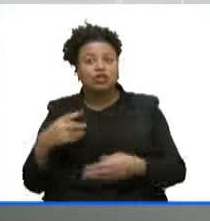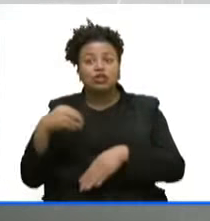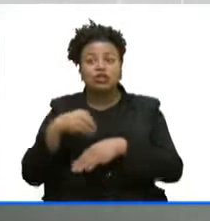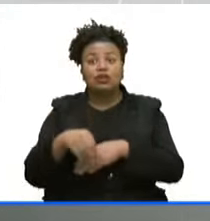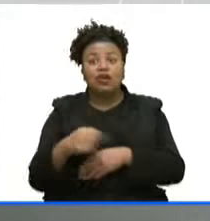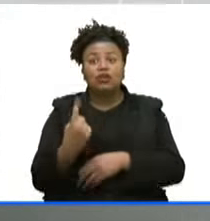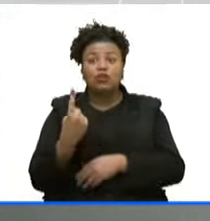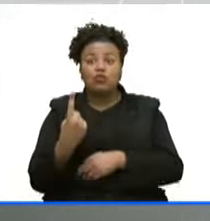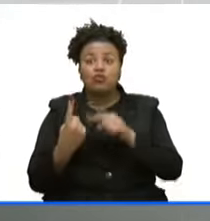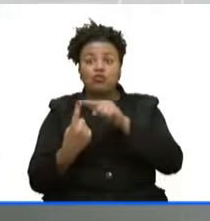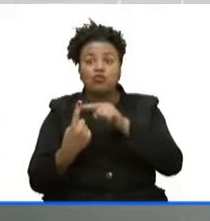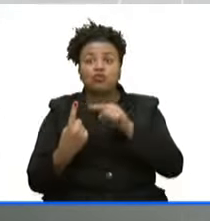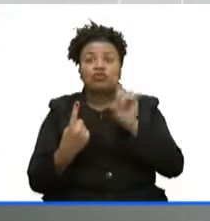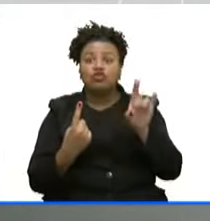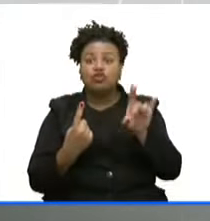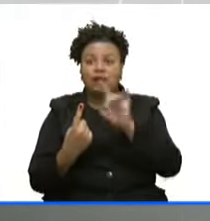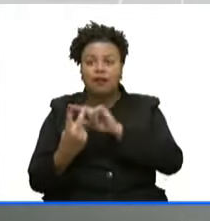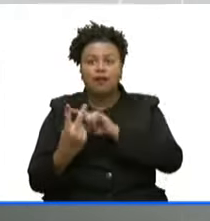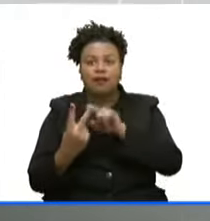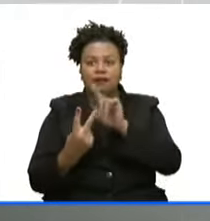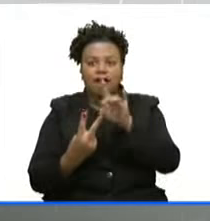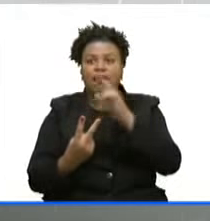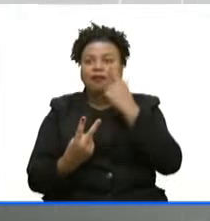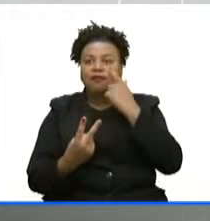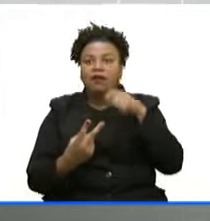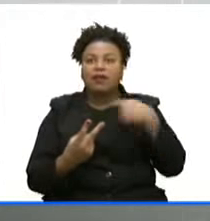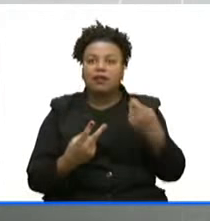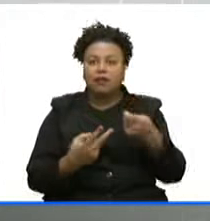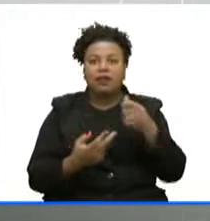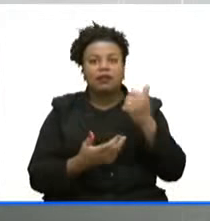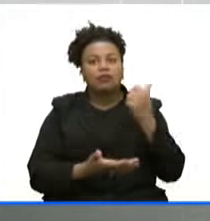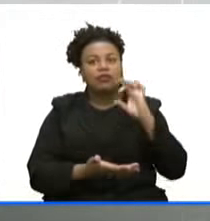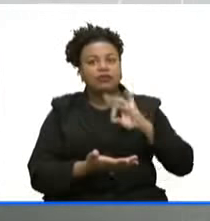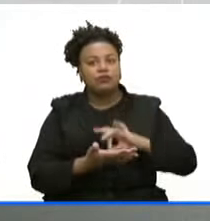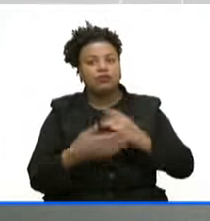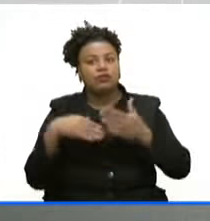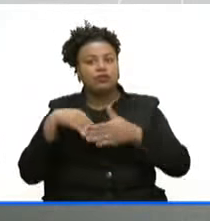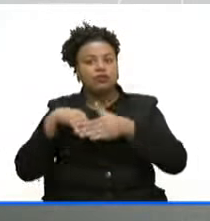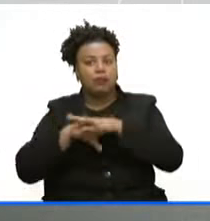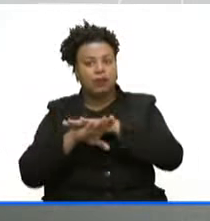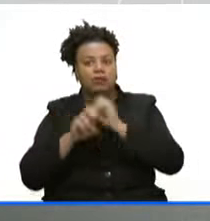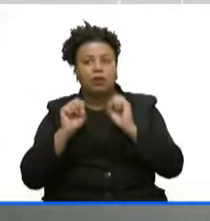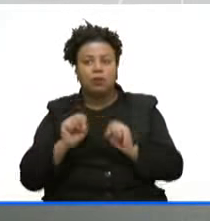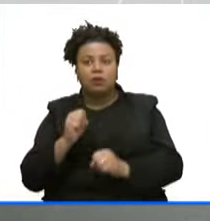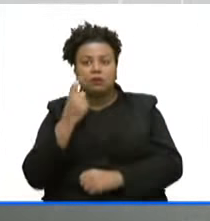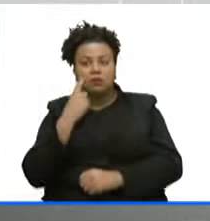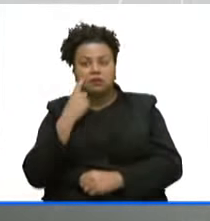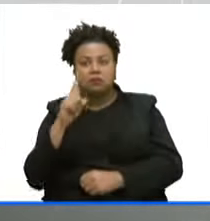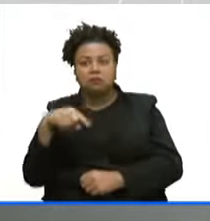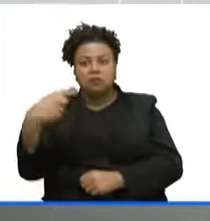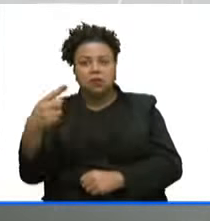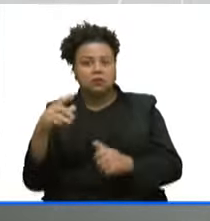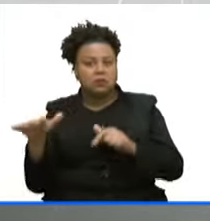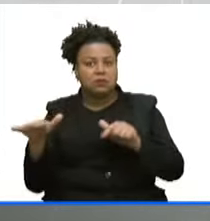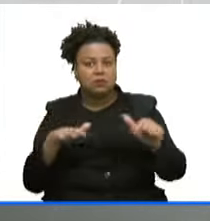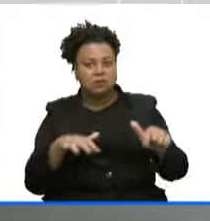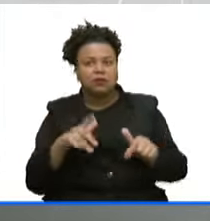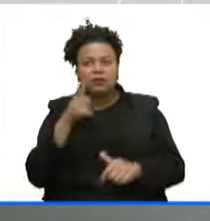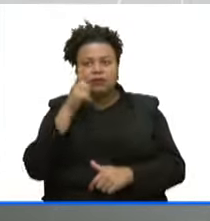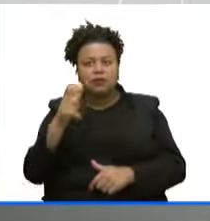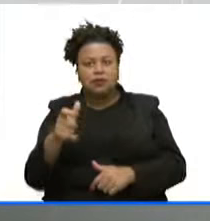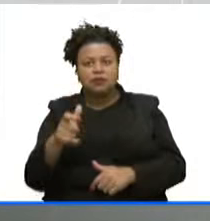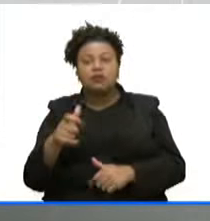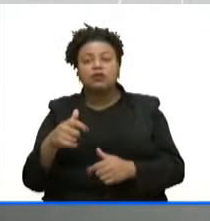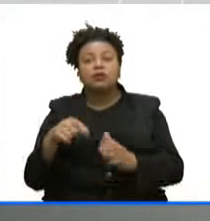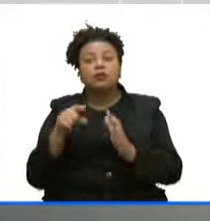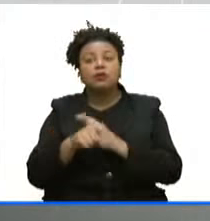cada comissão, depois se tira, então, quem é o titular e quem é o suplente. Pode ser definido na semana que vem, sim. Seria interessante